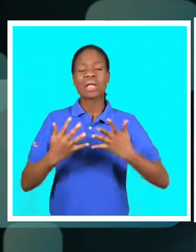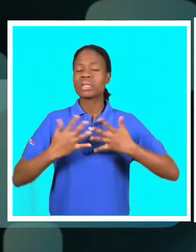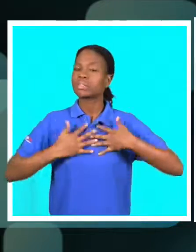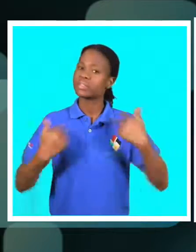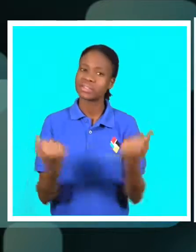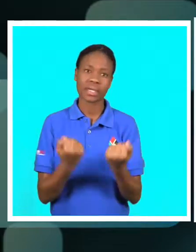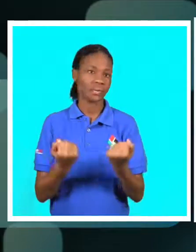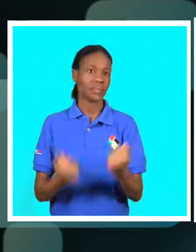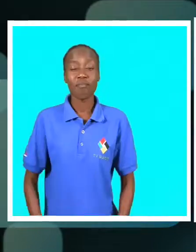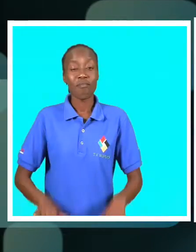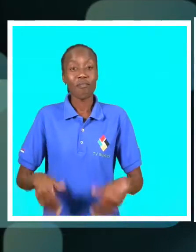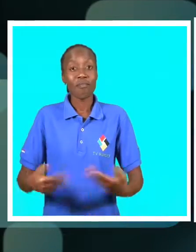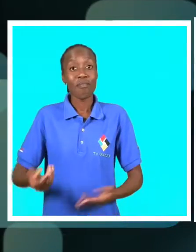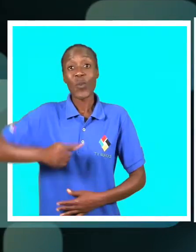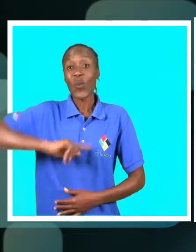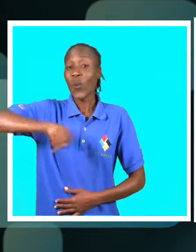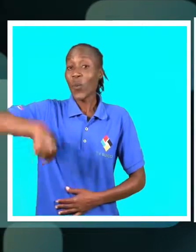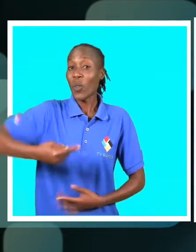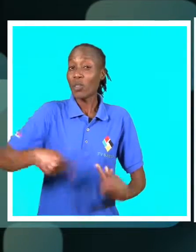suas famílias.